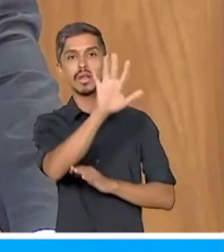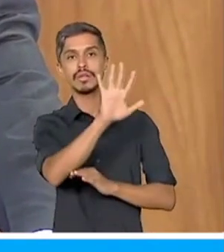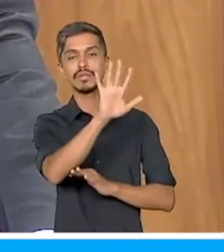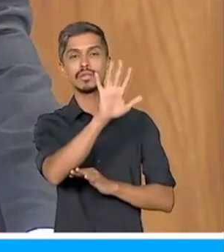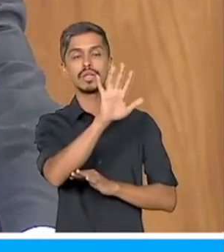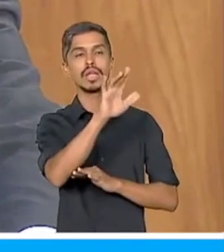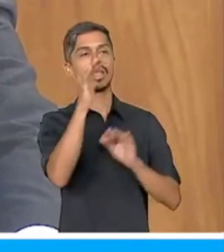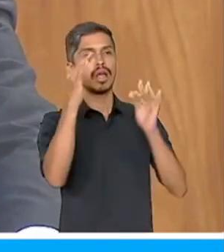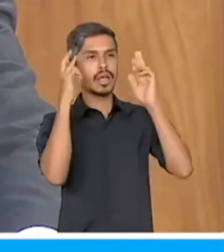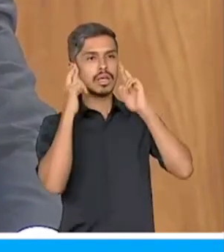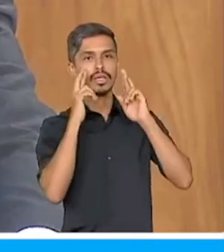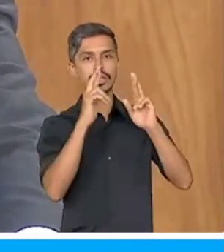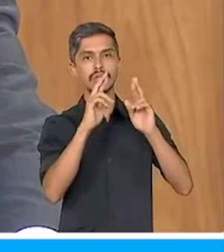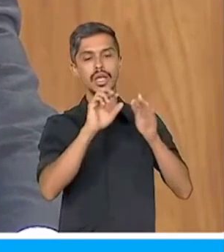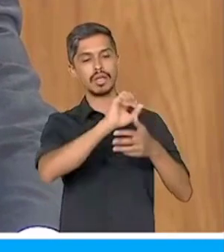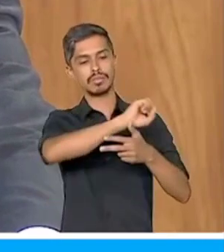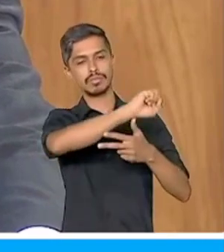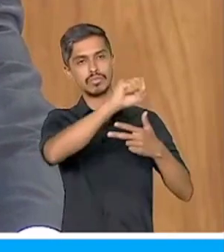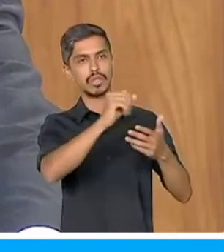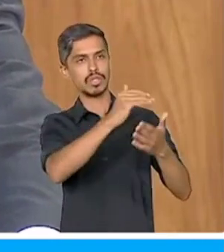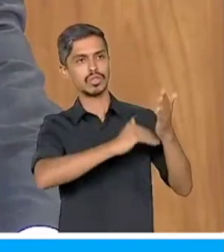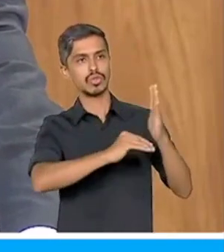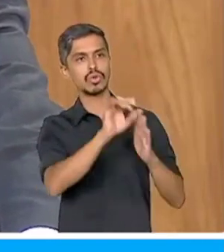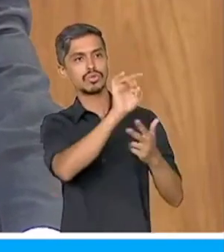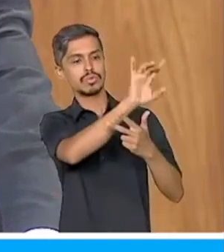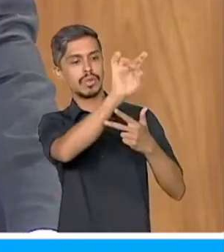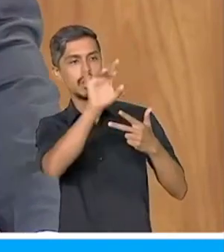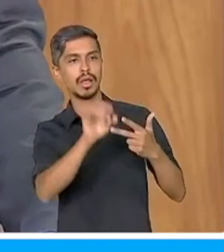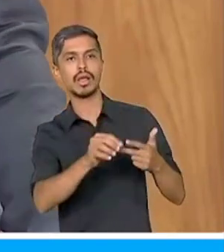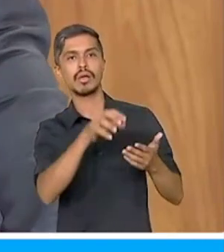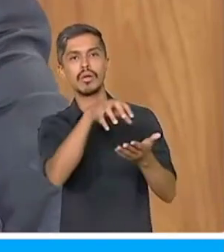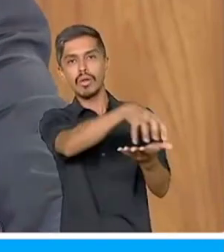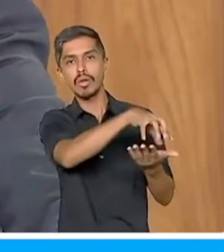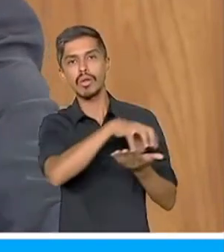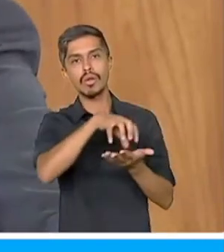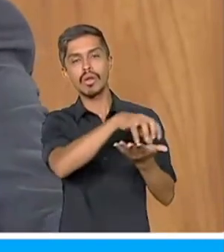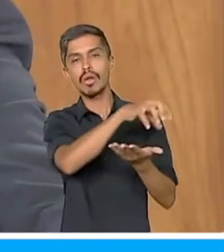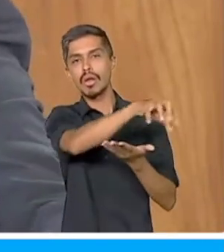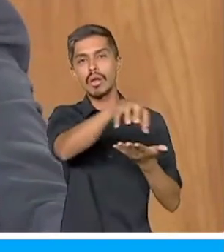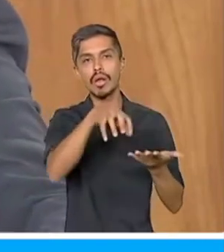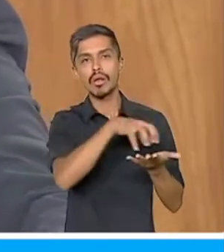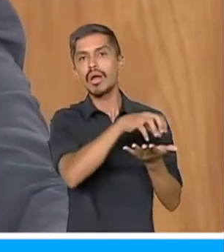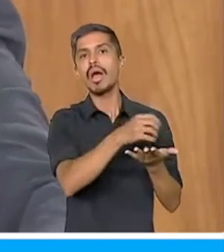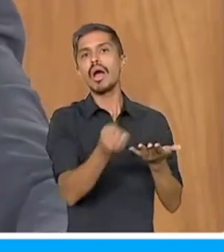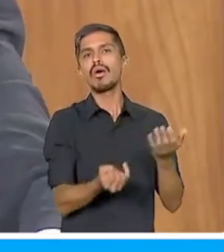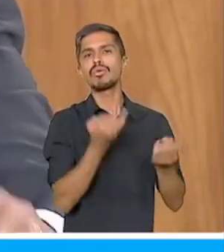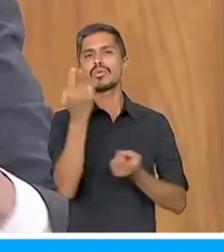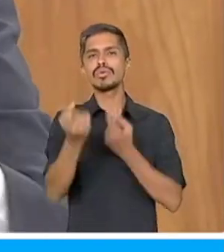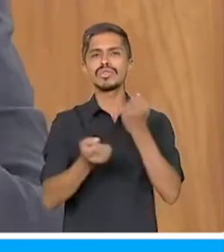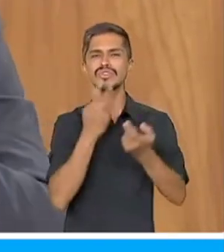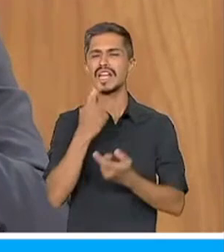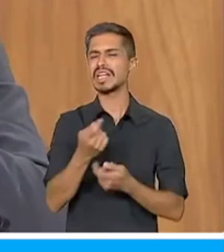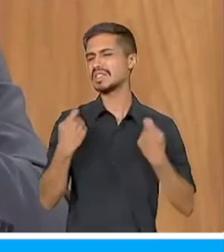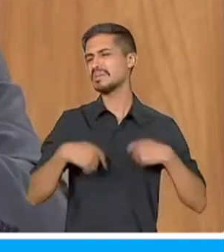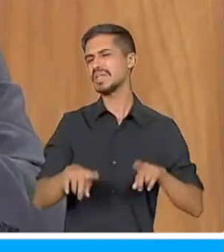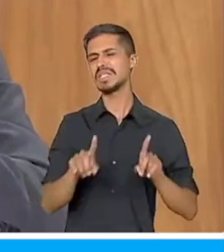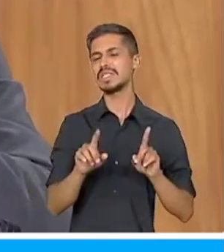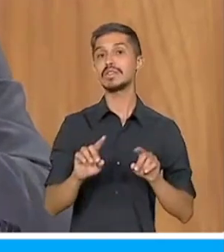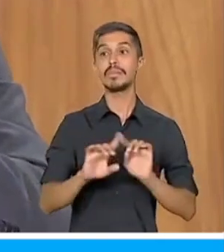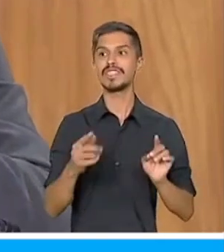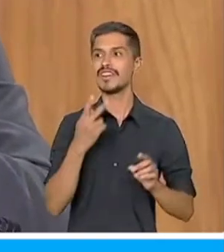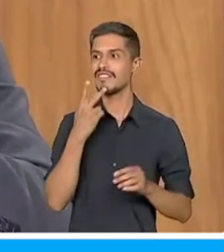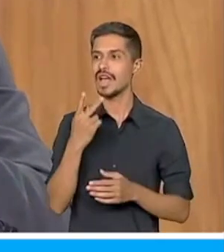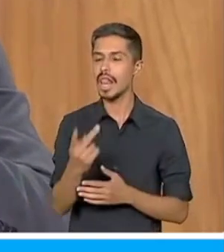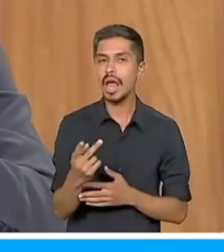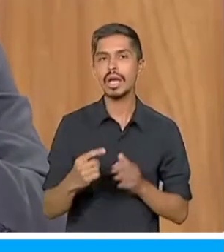curto depois, não esqueça não, passa adiante, compartilhe. Vamos enlouquecer os caras, viu? Vera Regina,